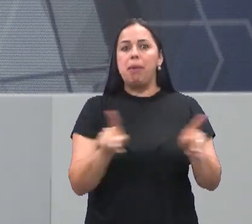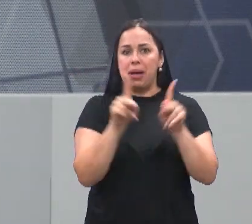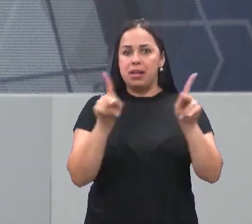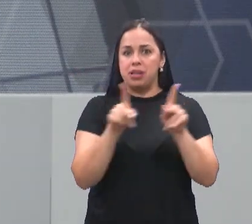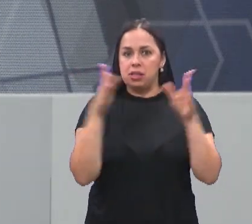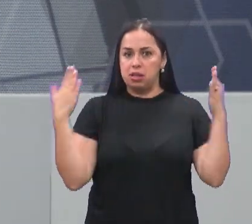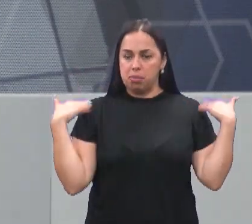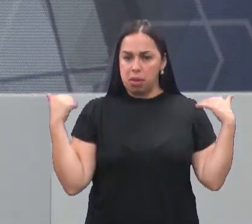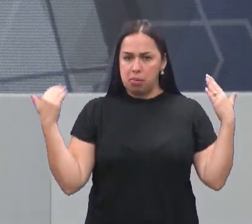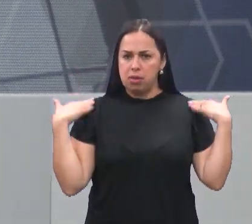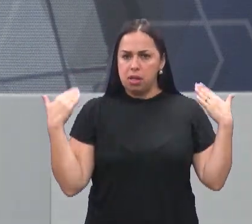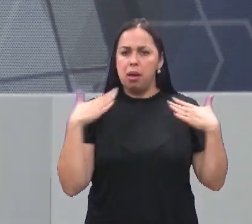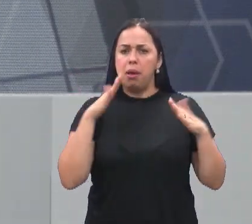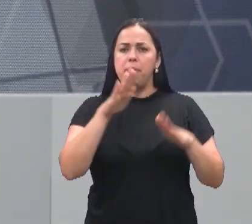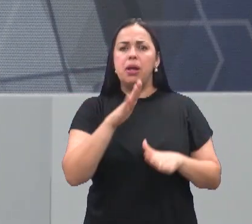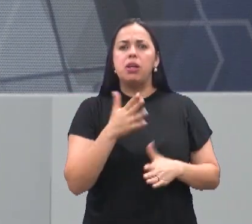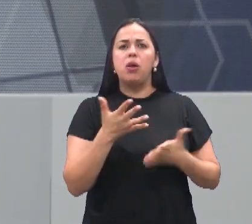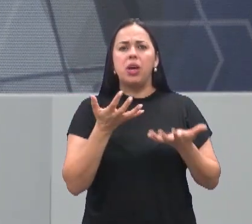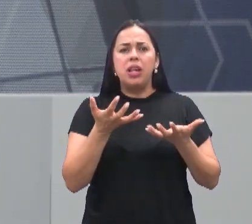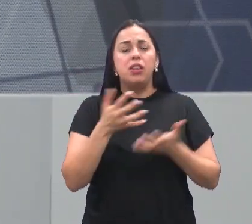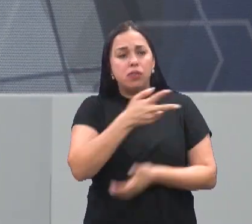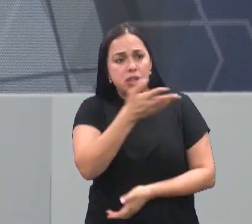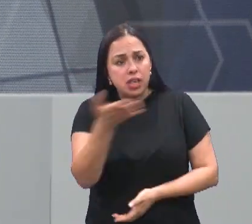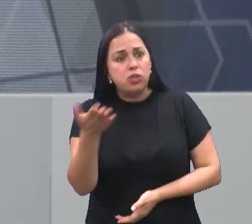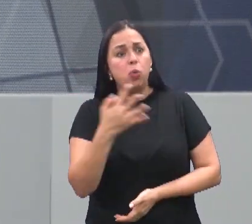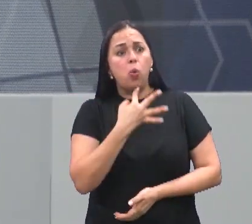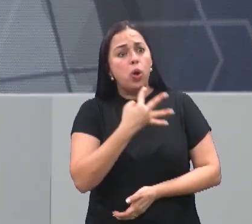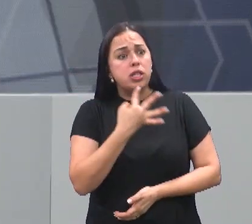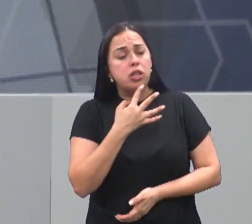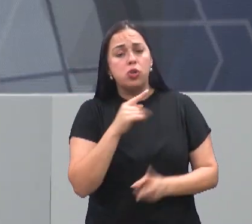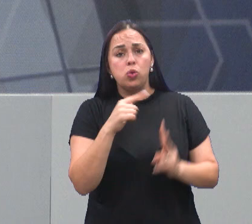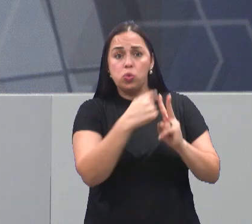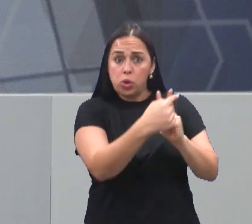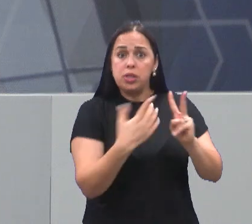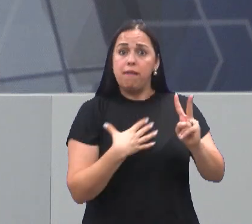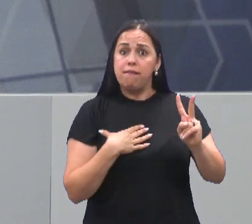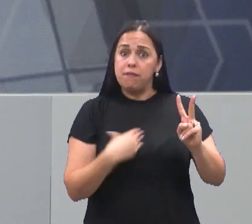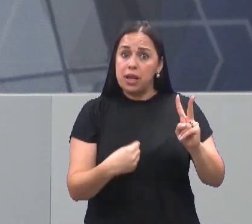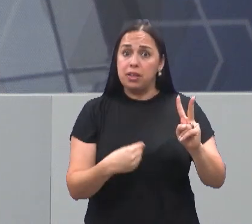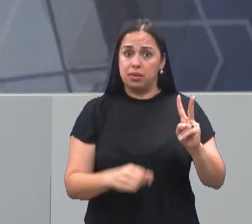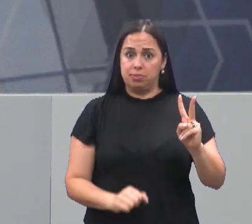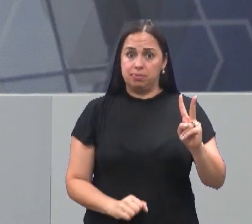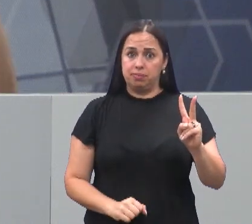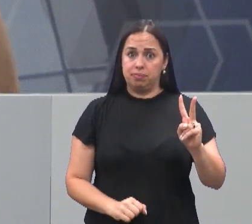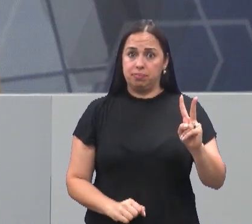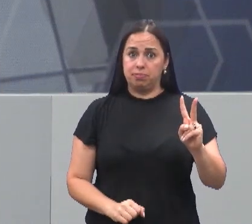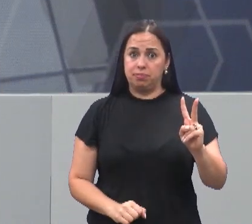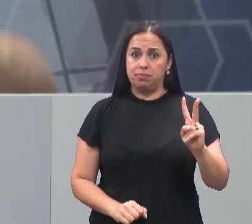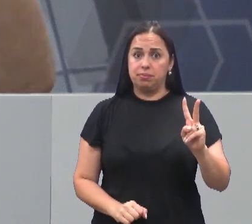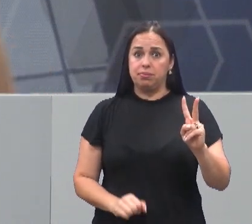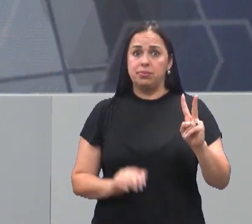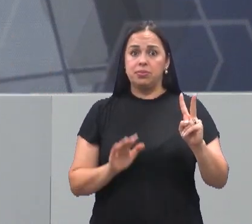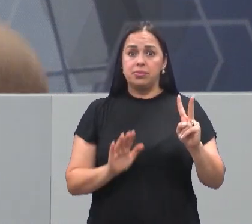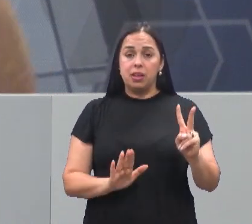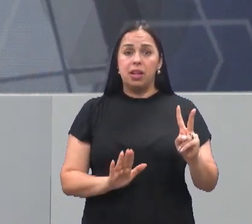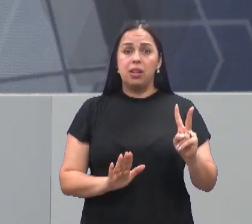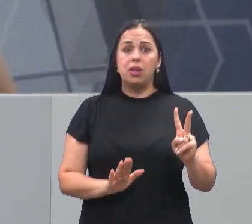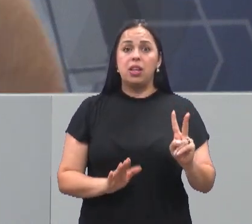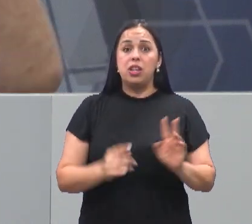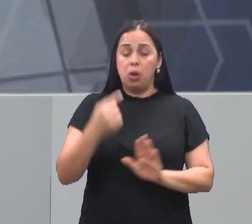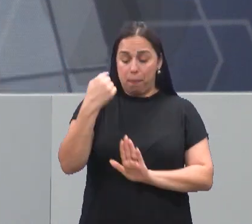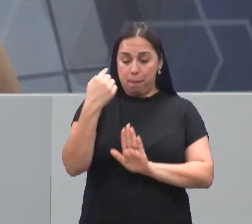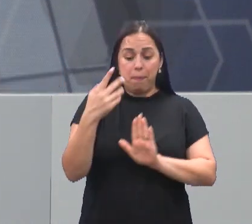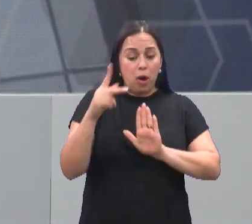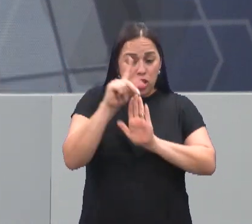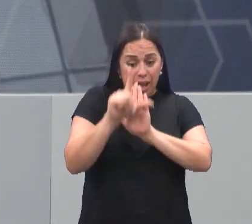que os vereadores conhecessem os filhos. Os filhos. E o nosso projeto que está sendo vetado aqui